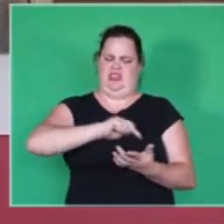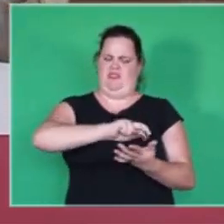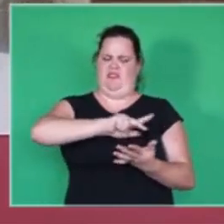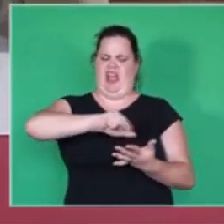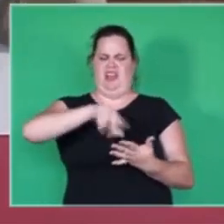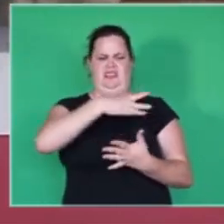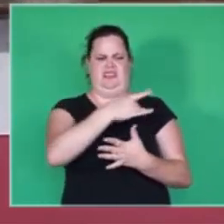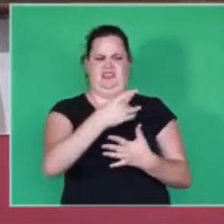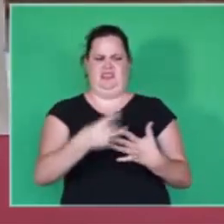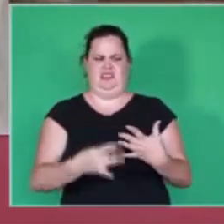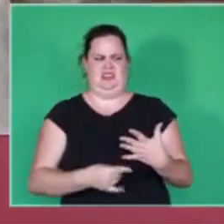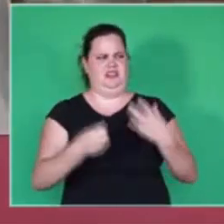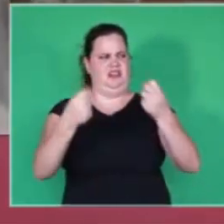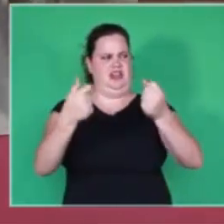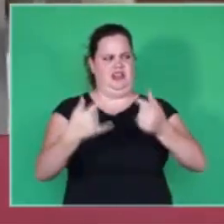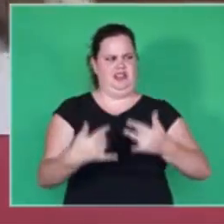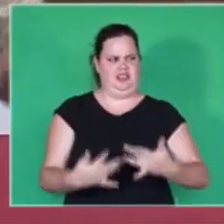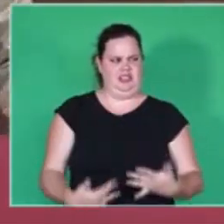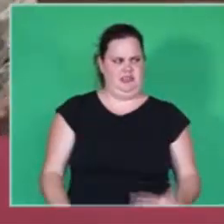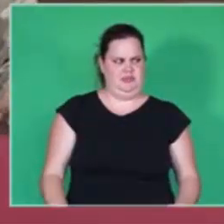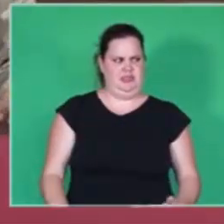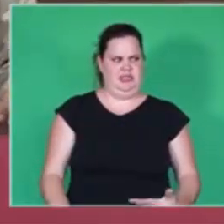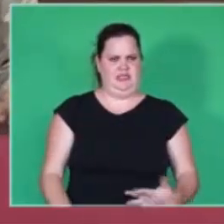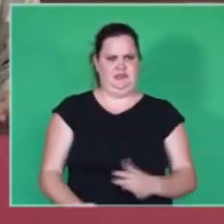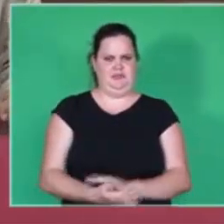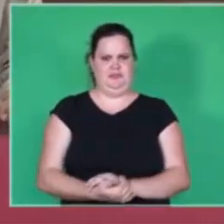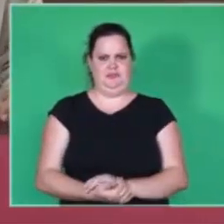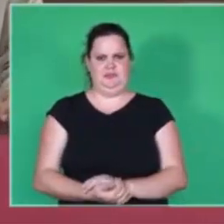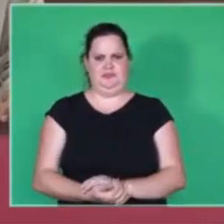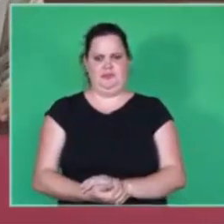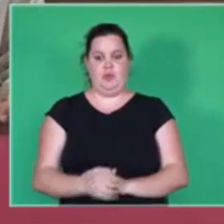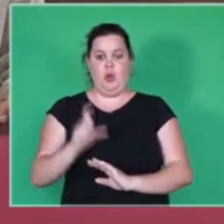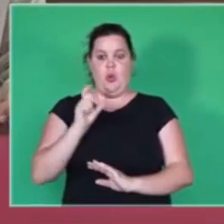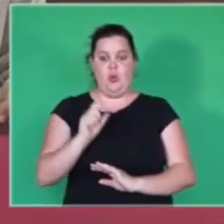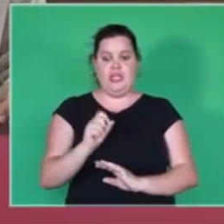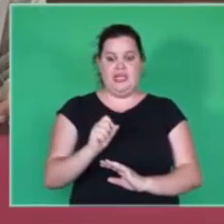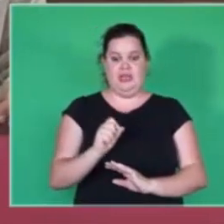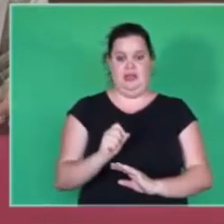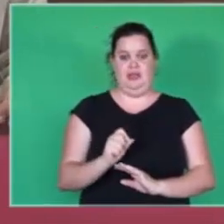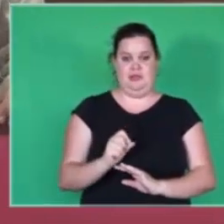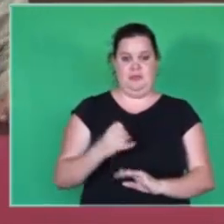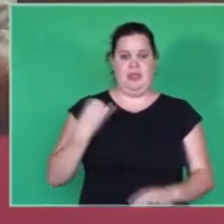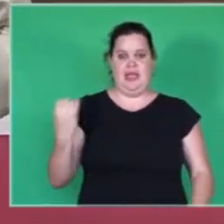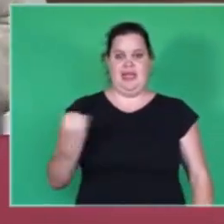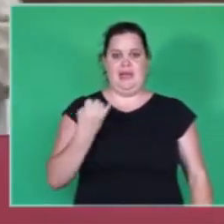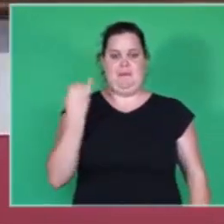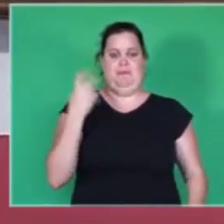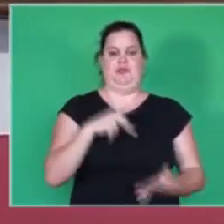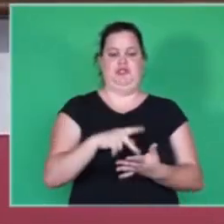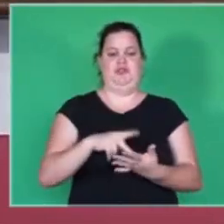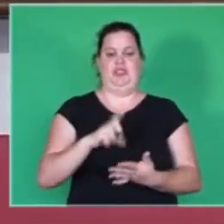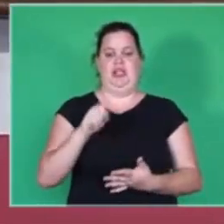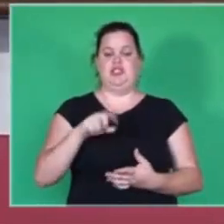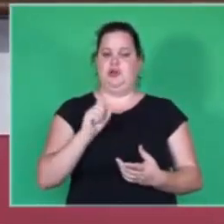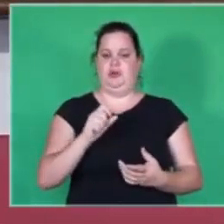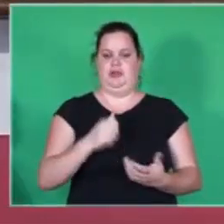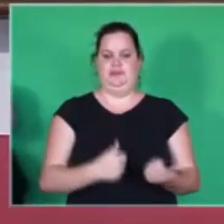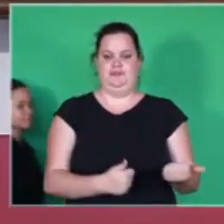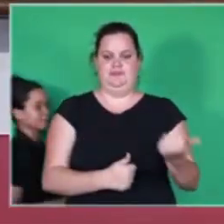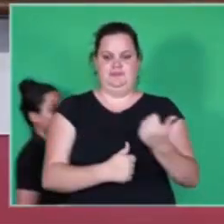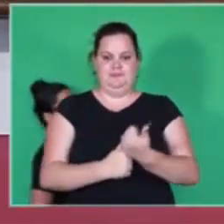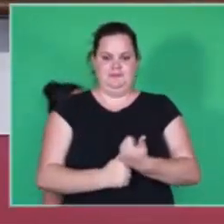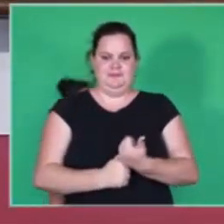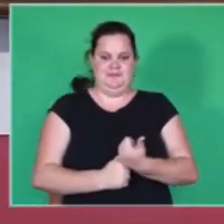da física, é não sei o quê. Olha aqui, o que importa para saber mesmo que é metafísica, é isto